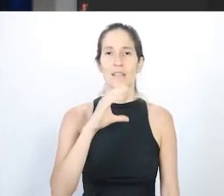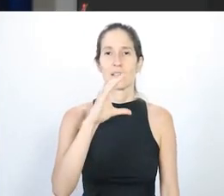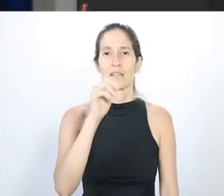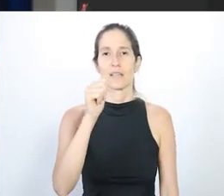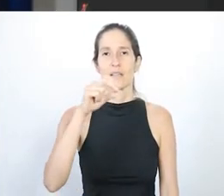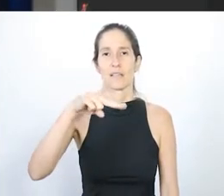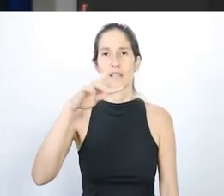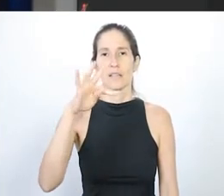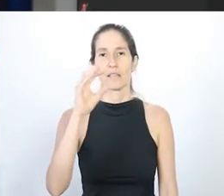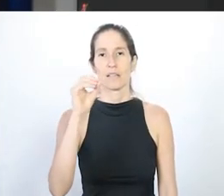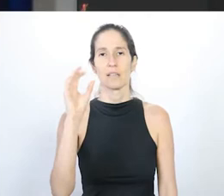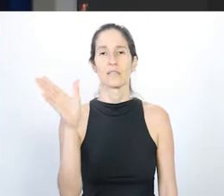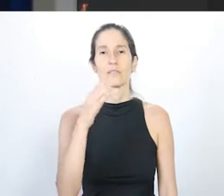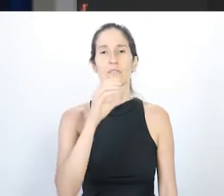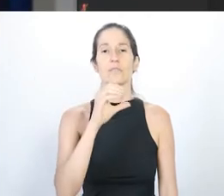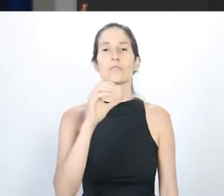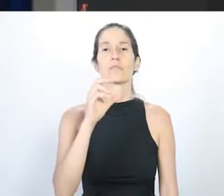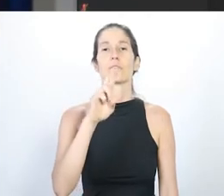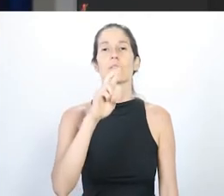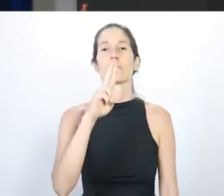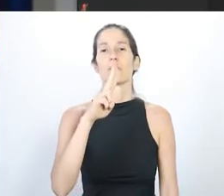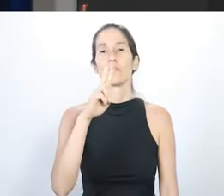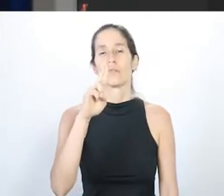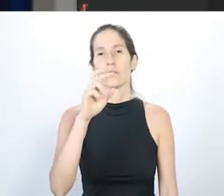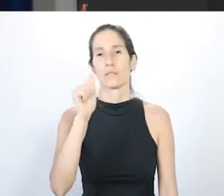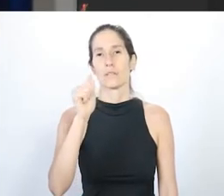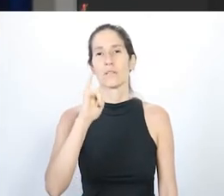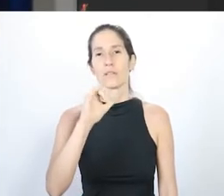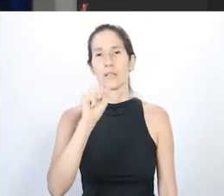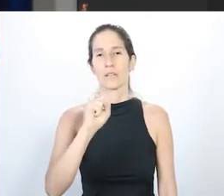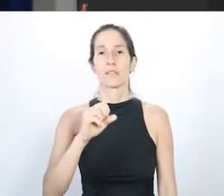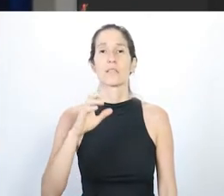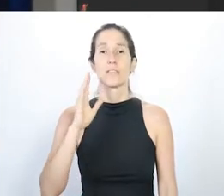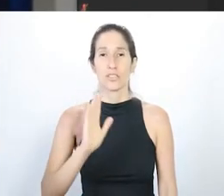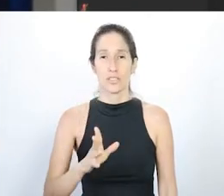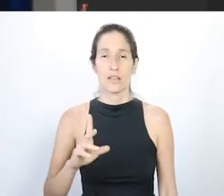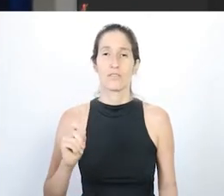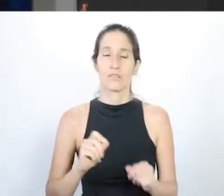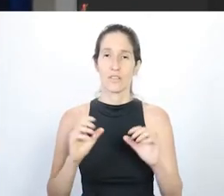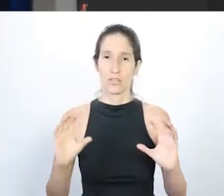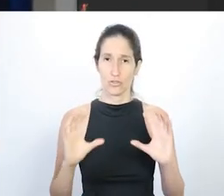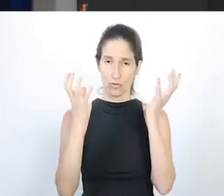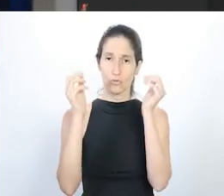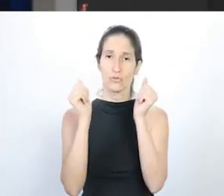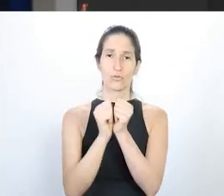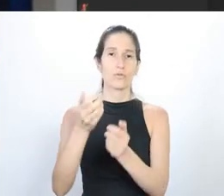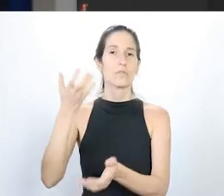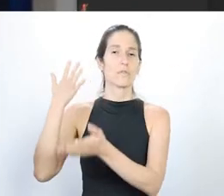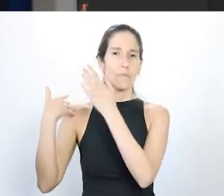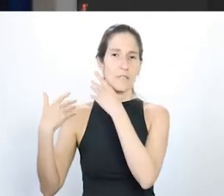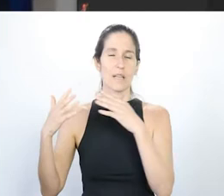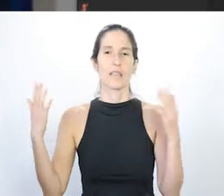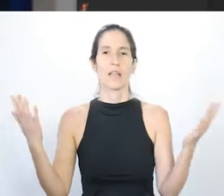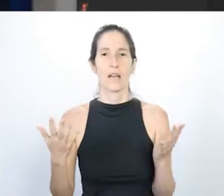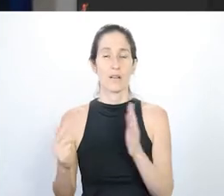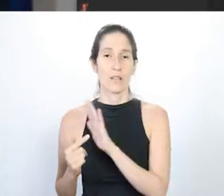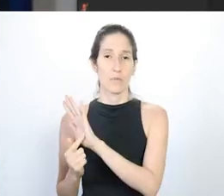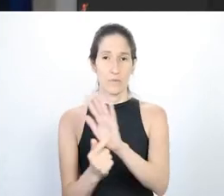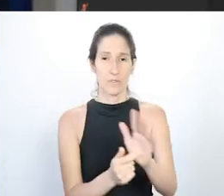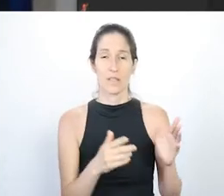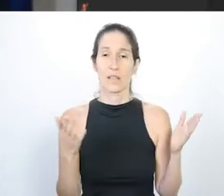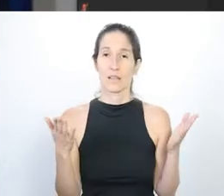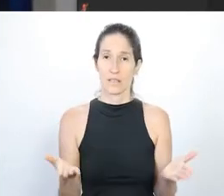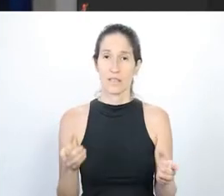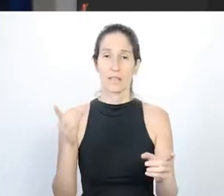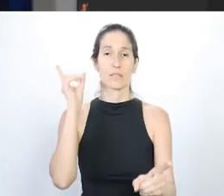gente tem um prazer de já ter feito esse show em alguns lugares, e aí vamos fazer... É, para vocês do público, do Encontro de Culturas Tradicionais